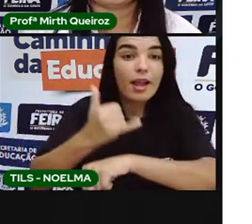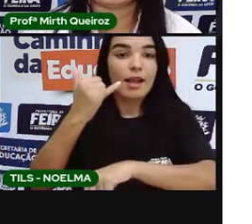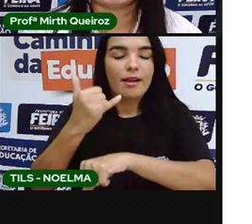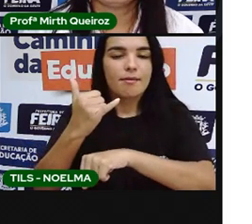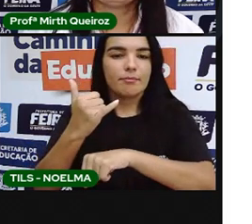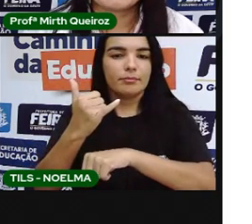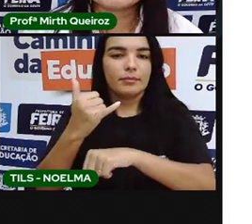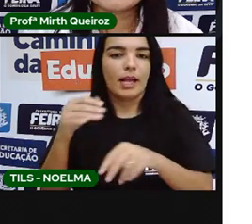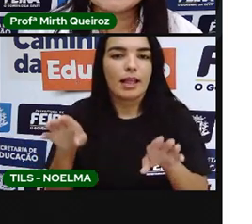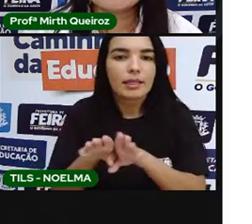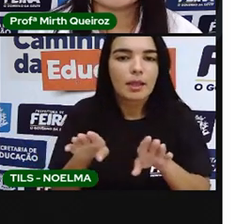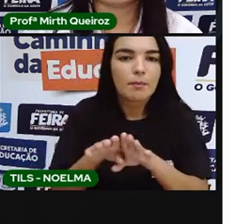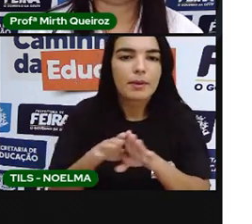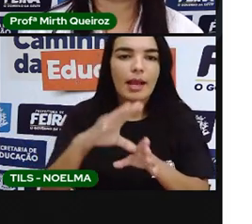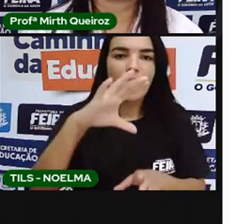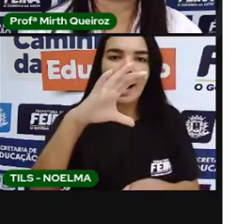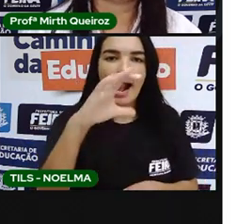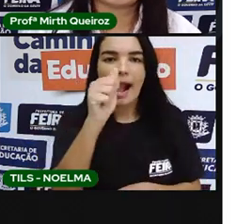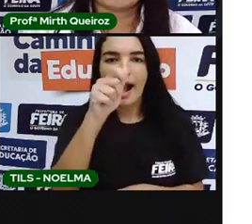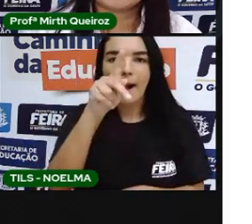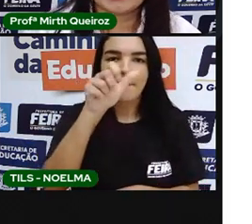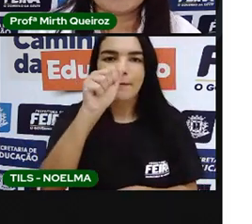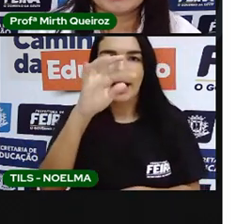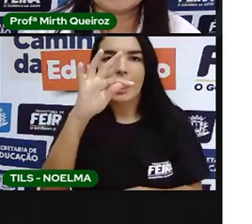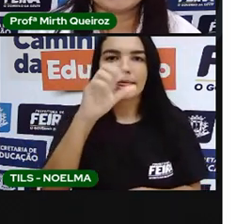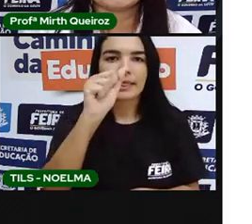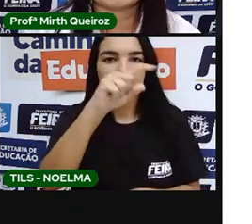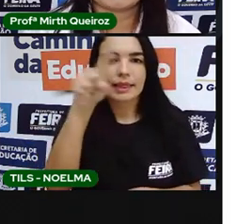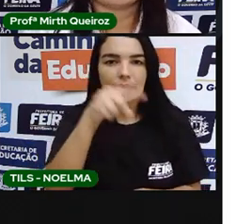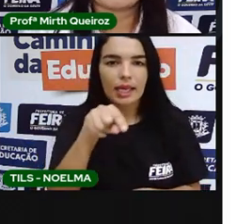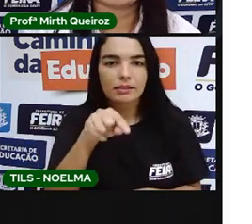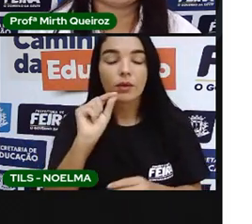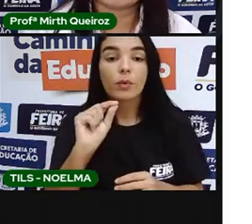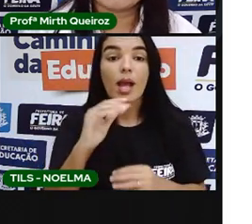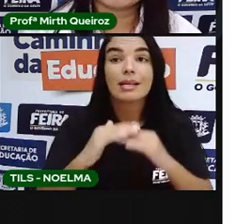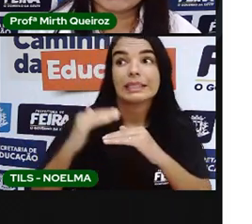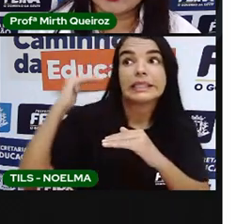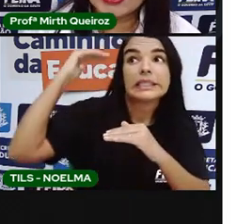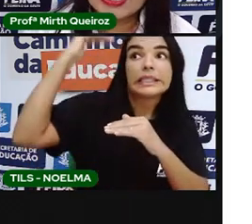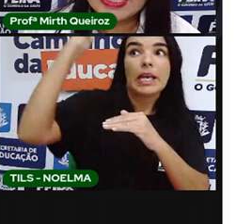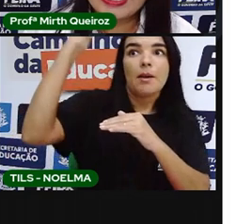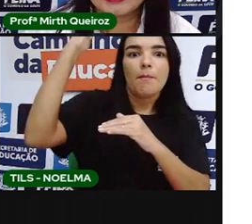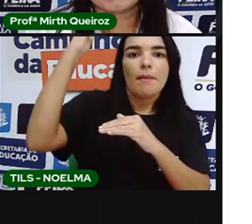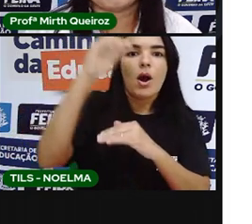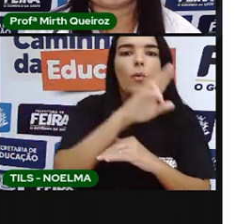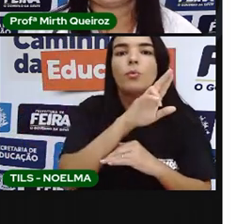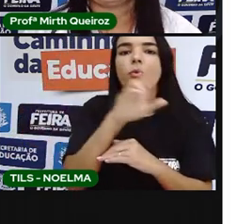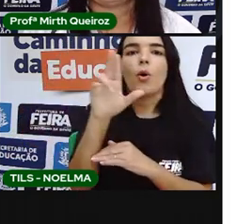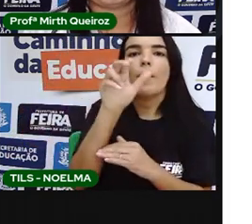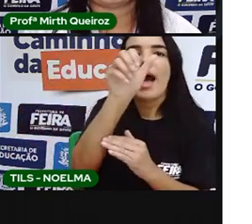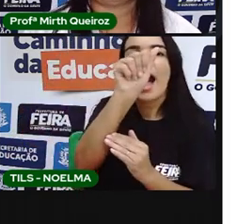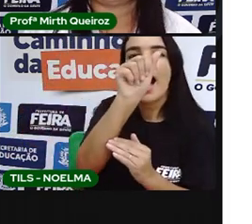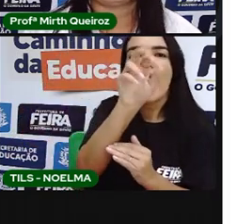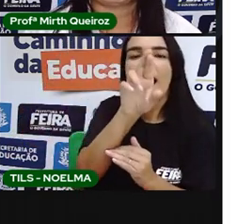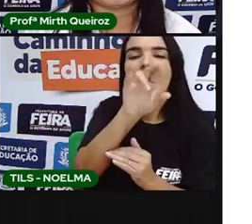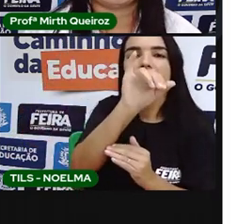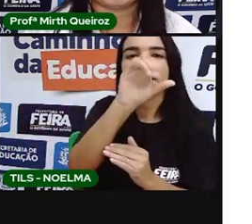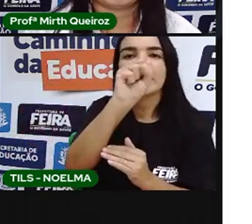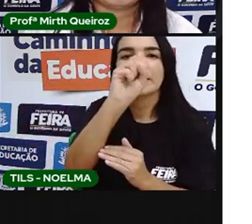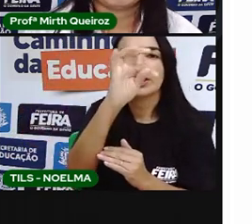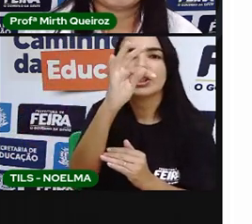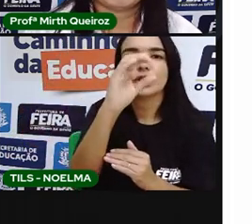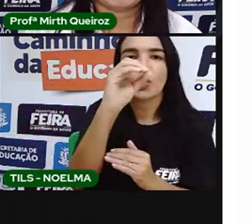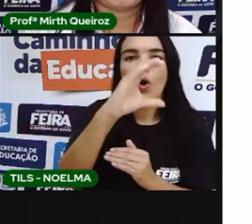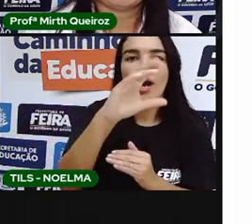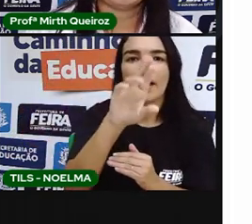no meio da piano em cima lá no topo da pirâmide estava aí aí copia né que era o